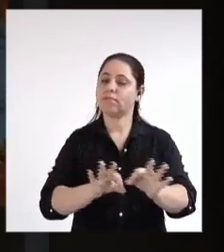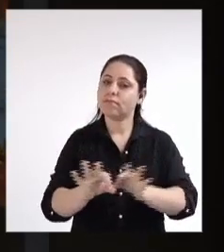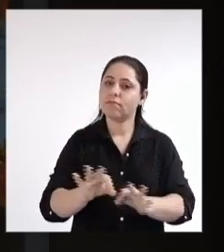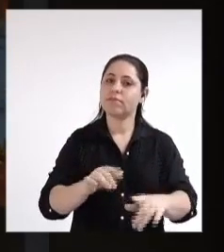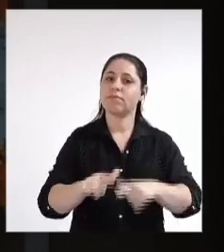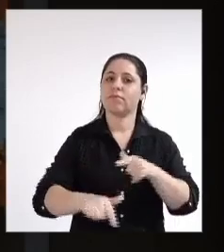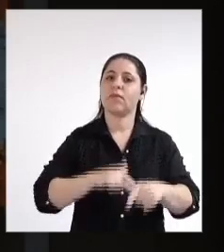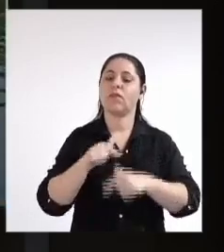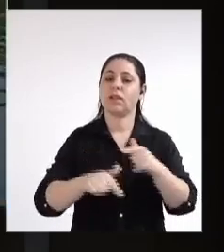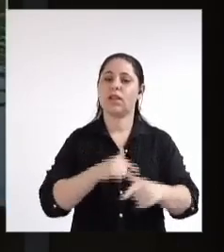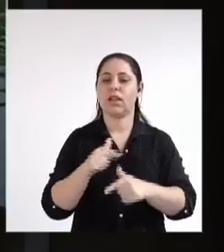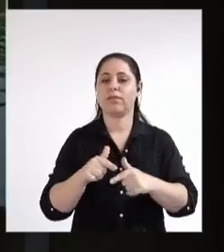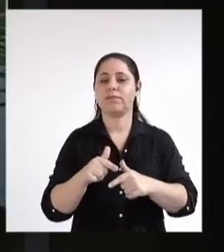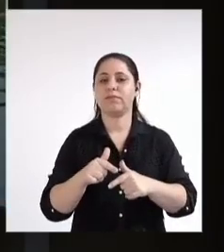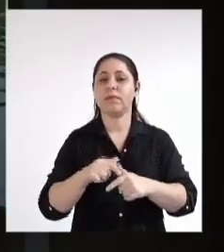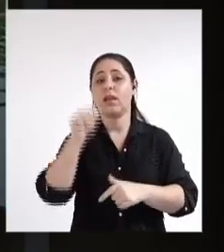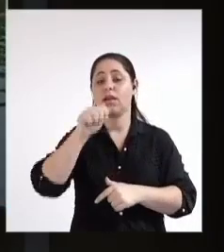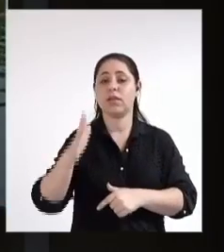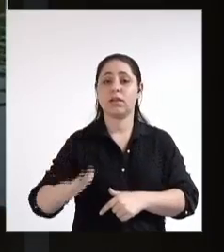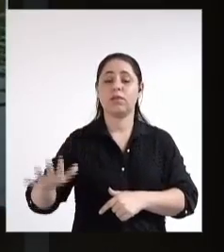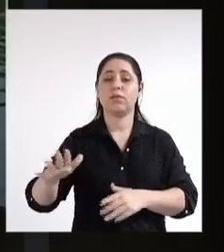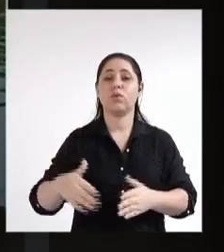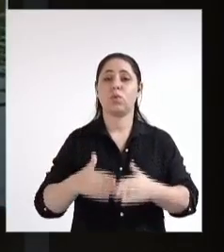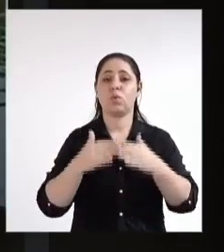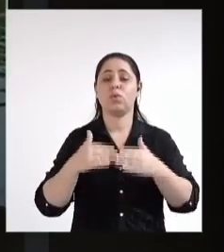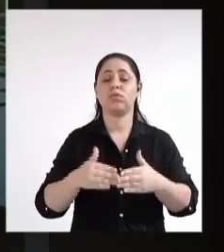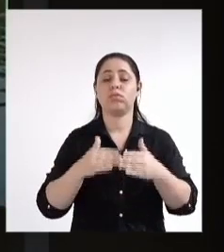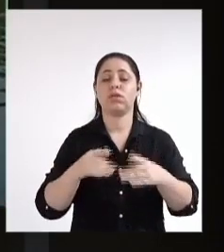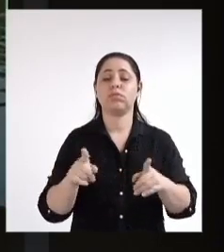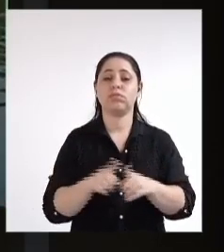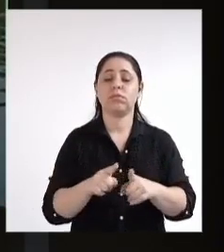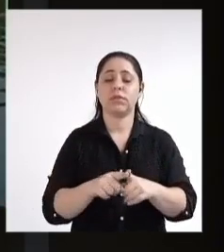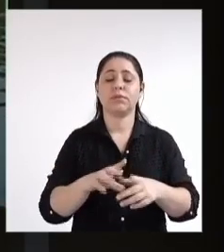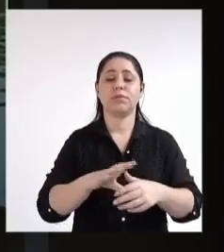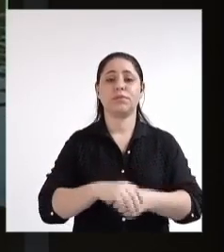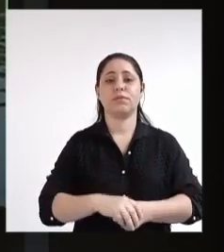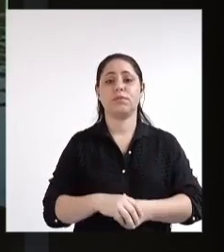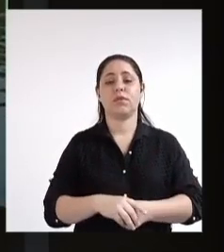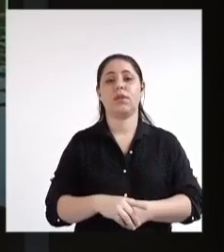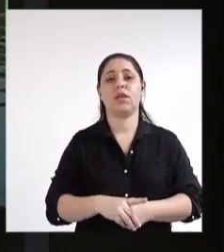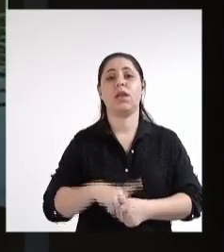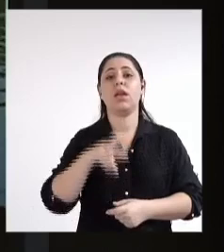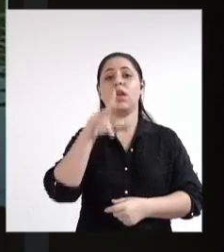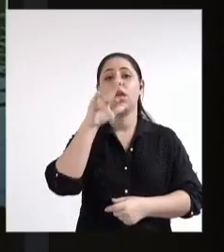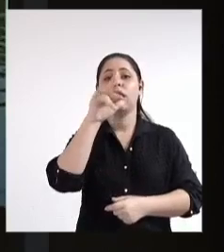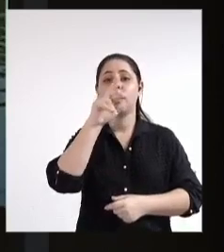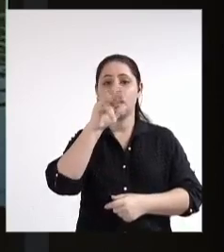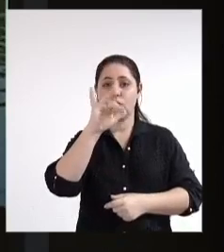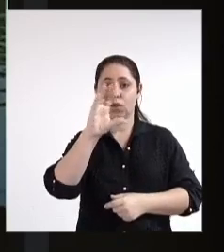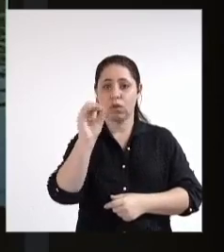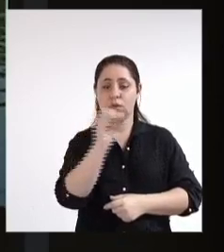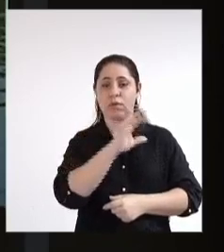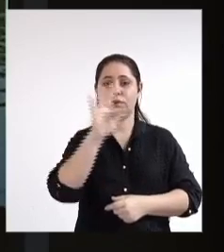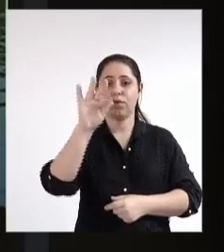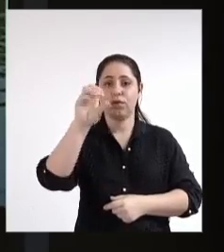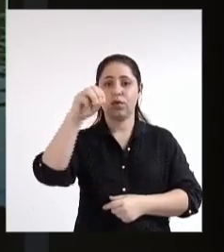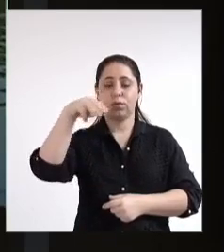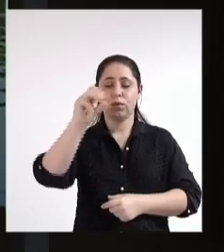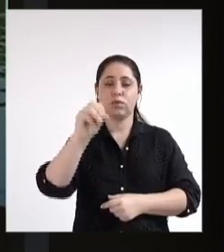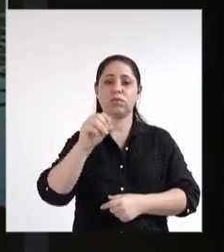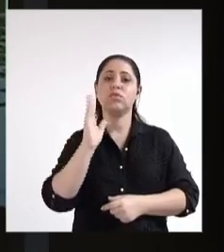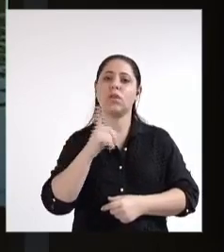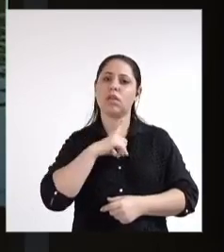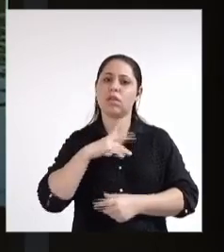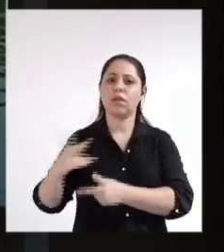no município de aquidauana e corumbá o monumento natural do rio formoso que é uma área que já acontece na visitação pública o turismo nela